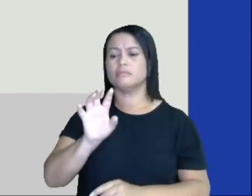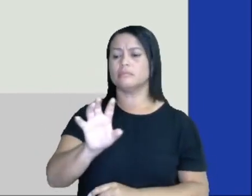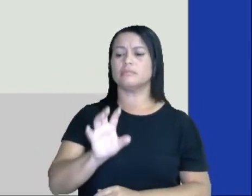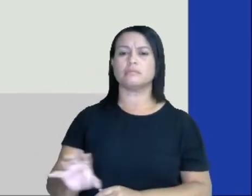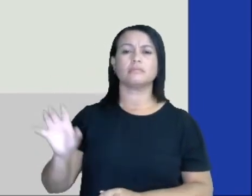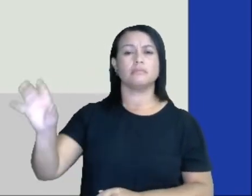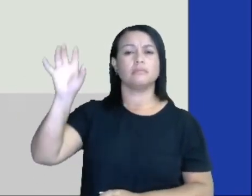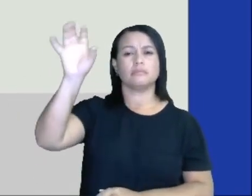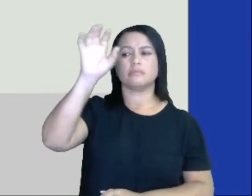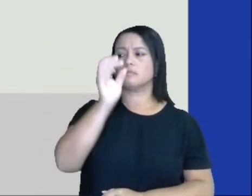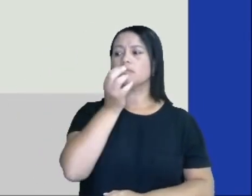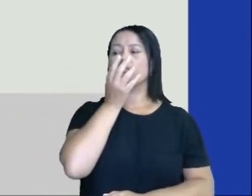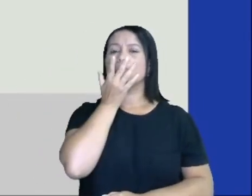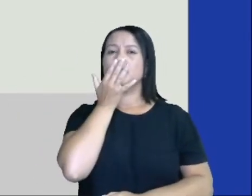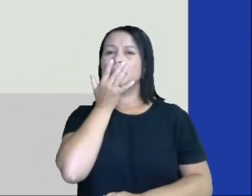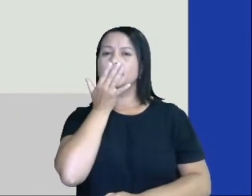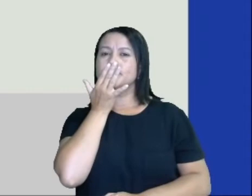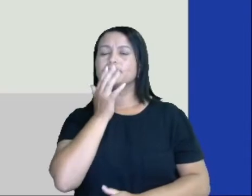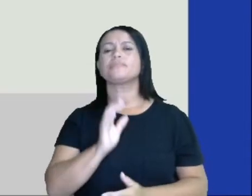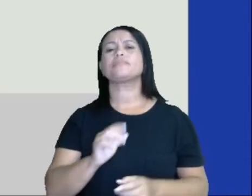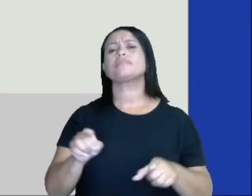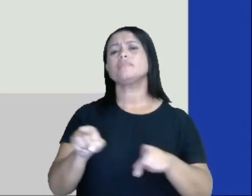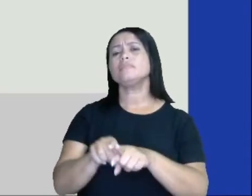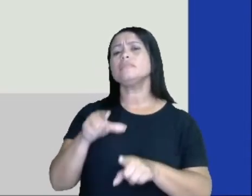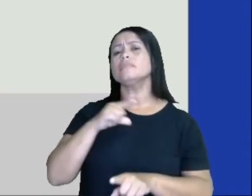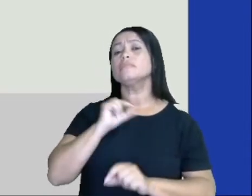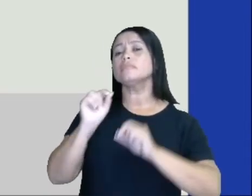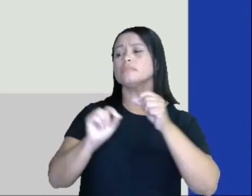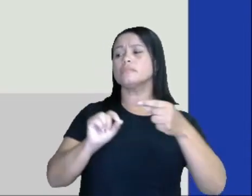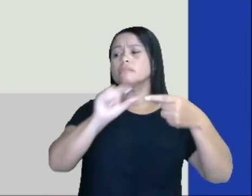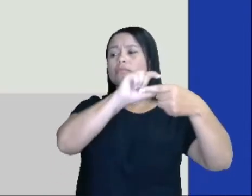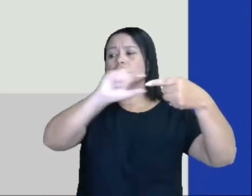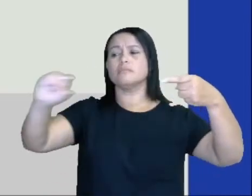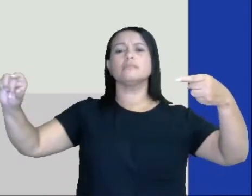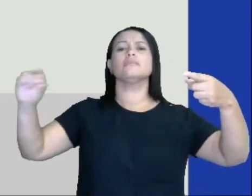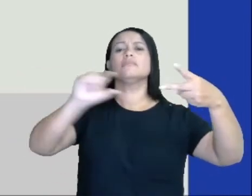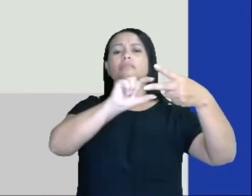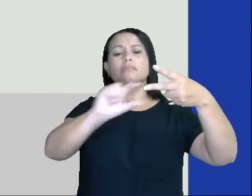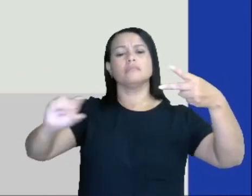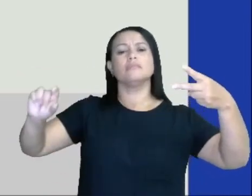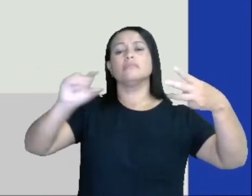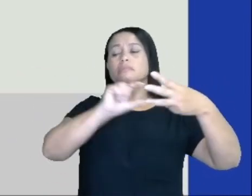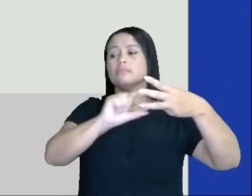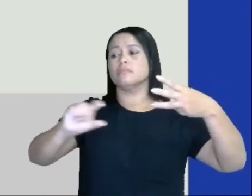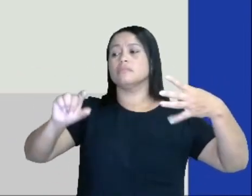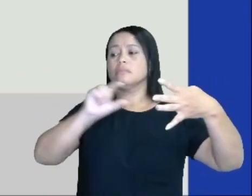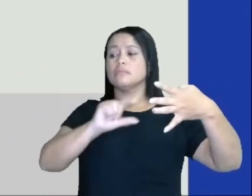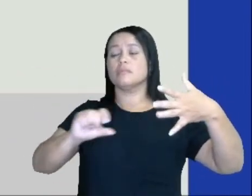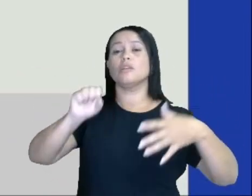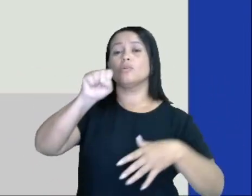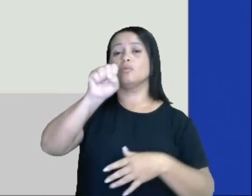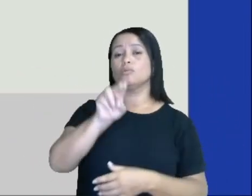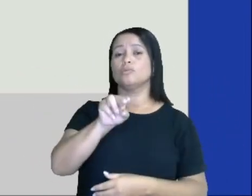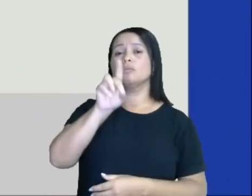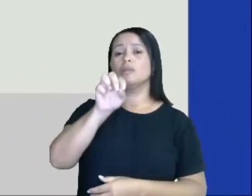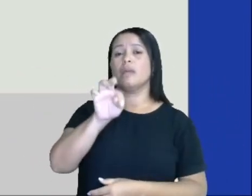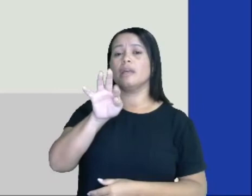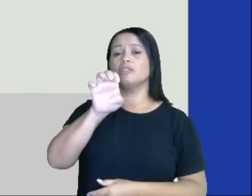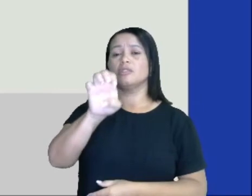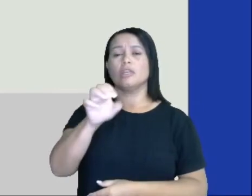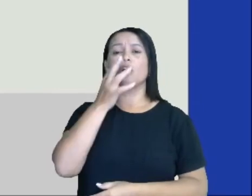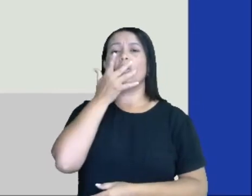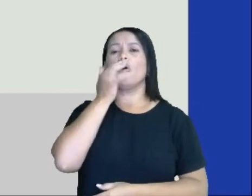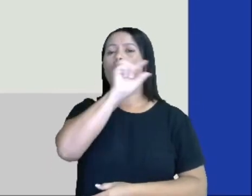por cores. E aqui temos um gráfico que mostra que o Sudeste, representado aqui de roxo,